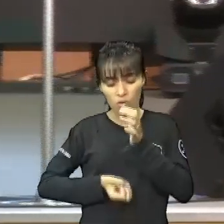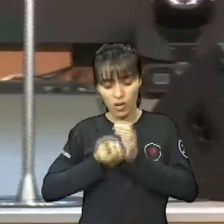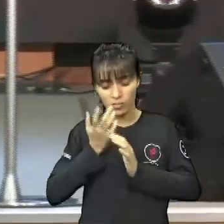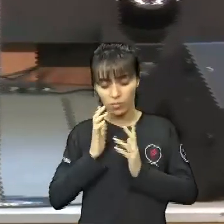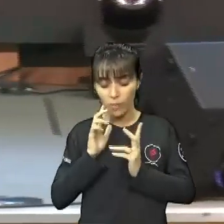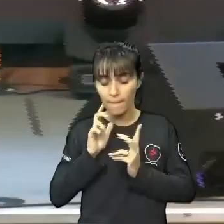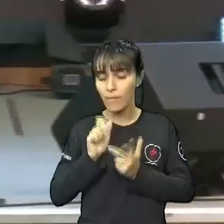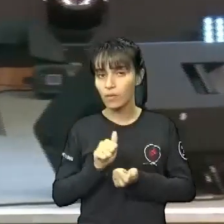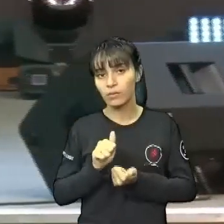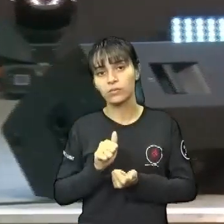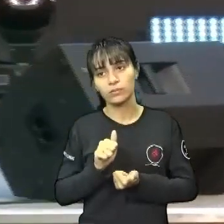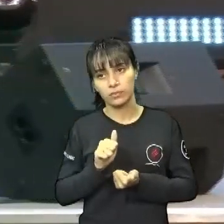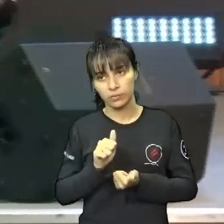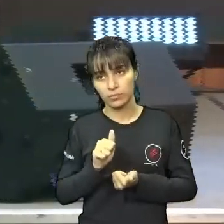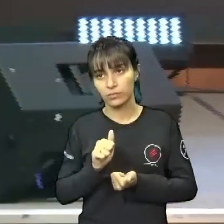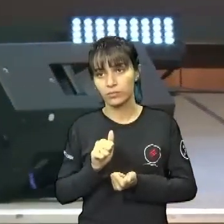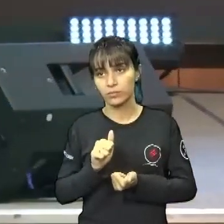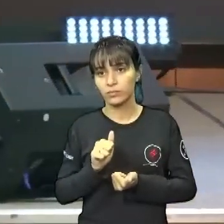mundo